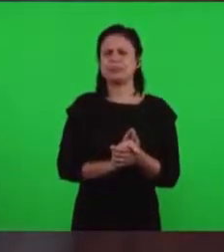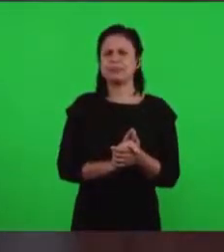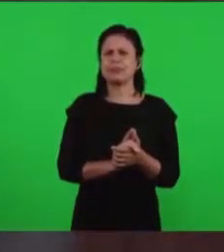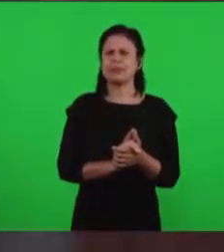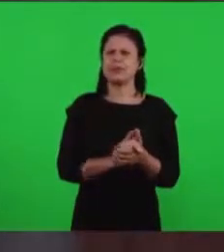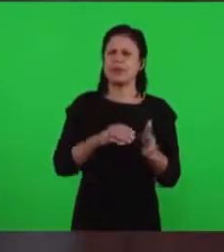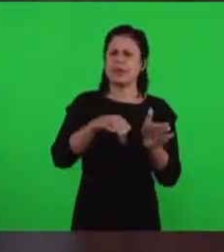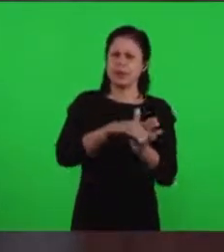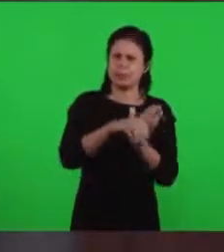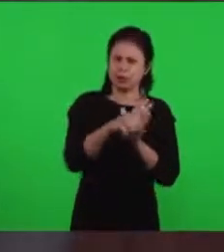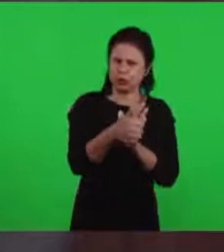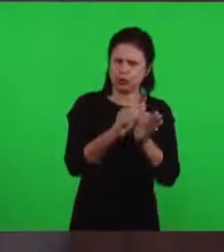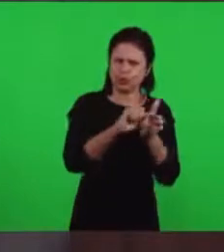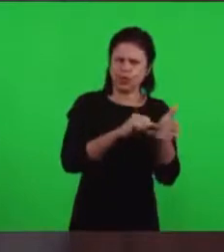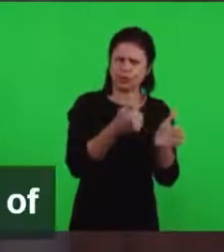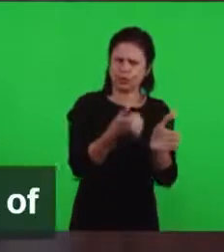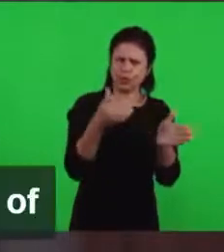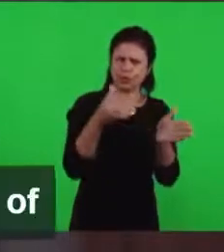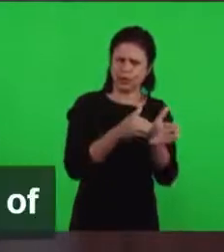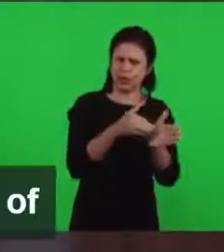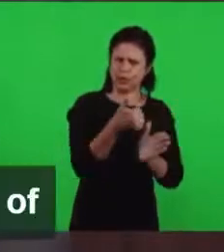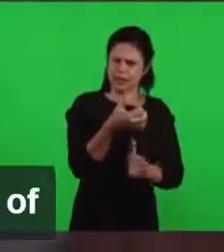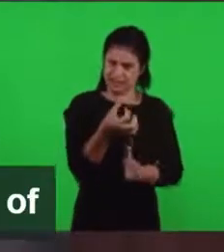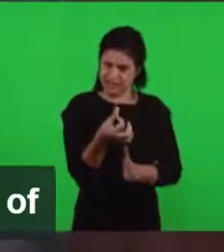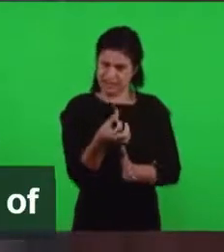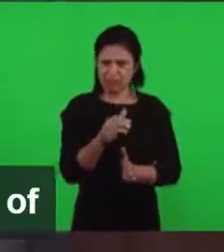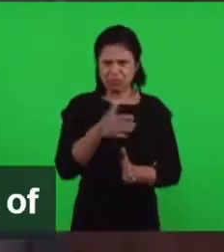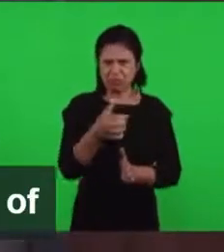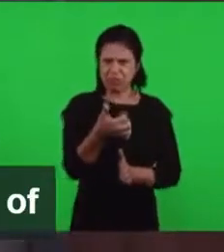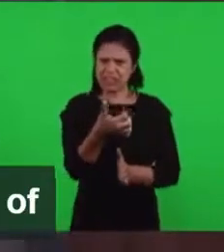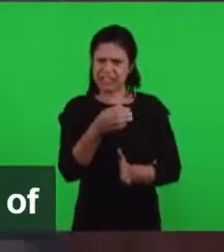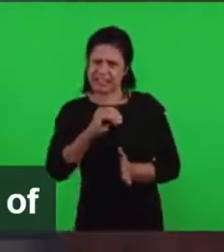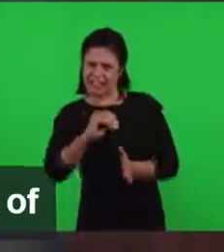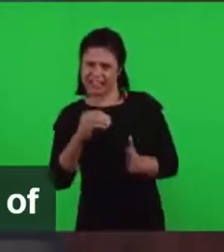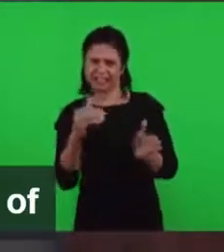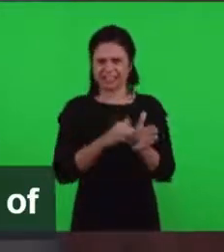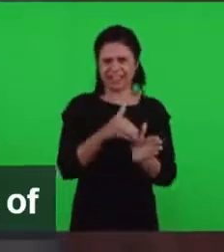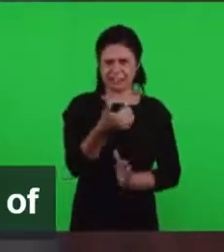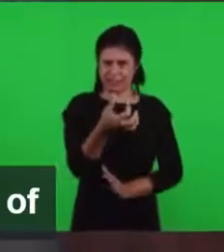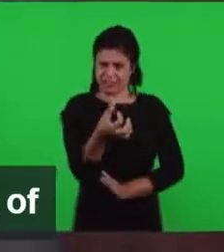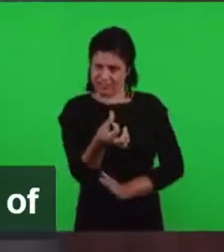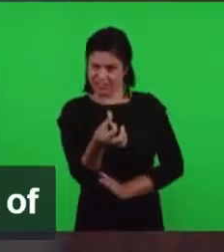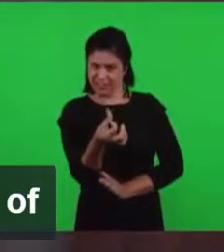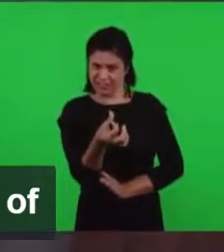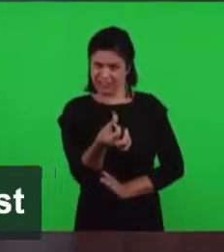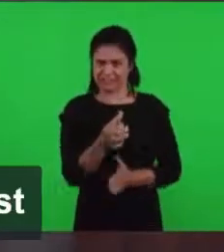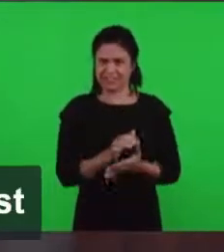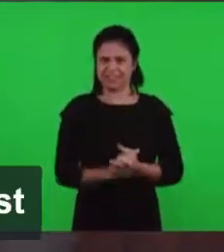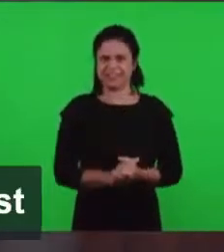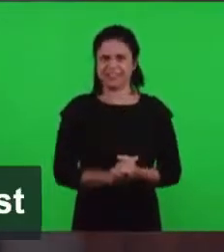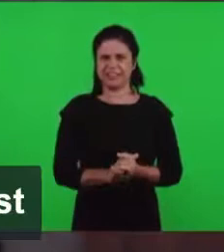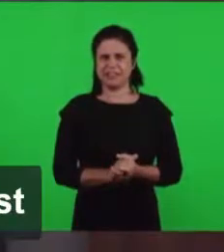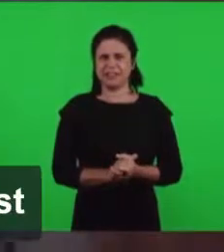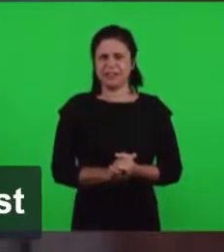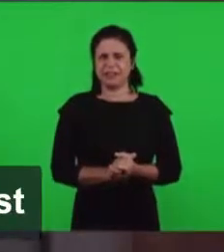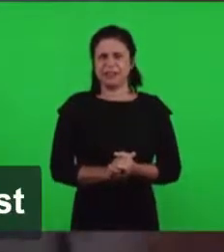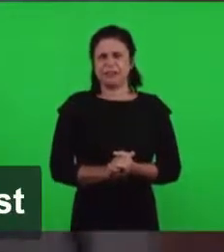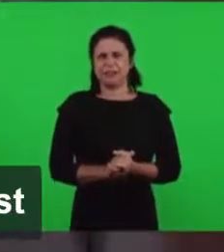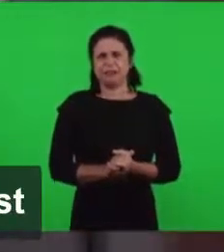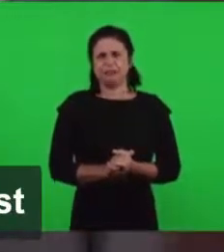a 16 mais especificamente de 10 a 16 do capítulo primeiro livro de apocalipse